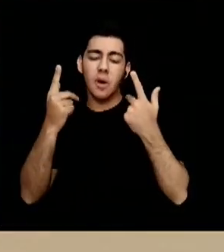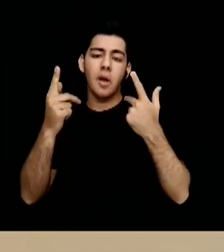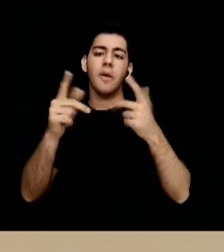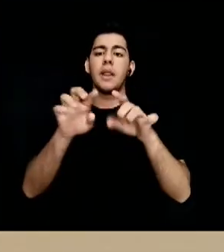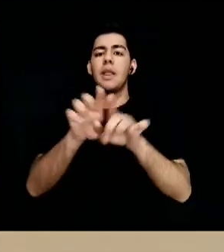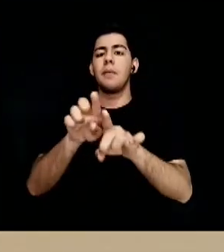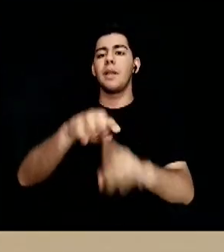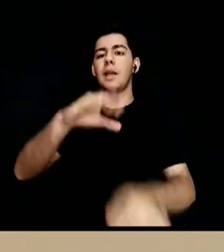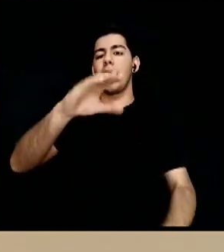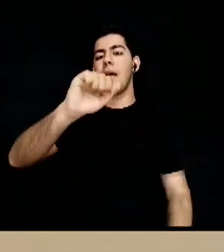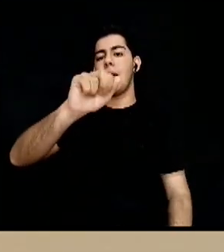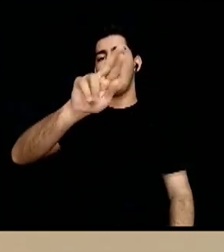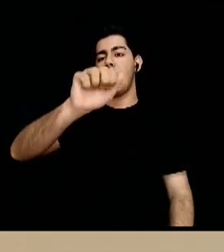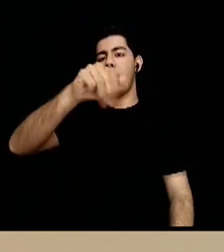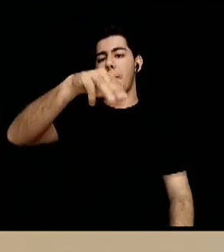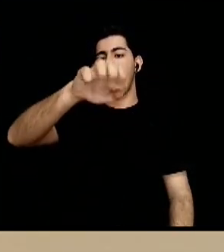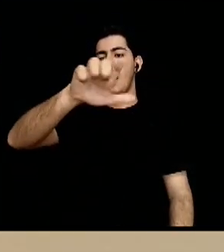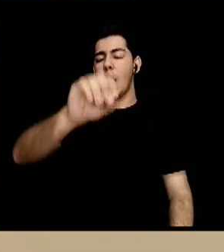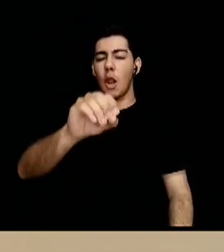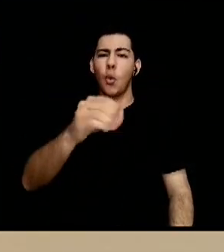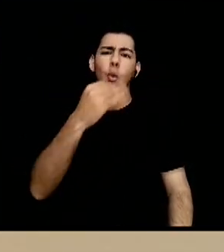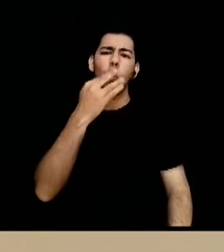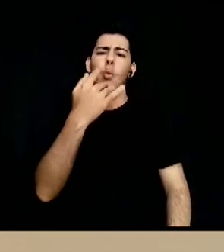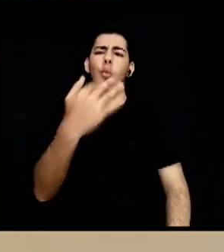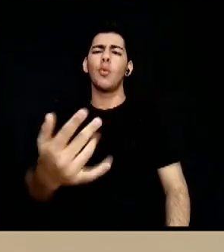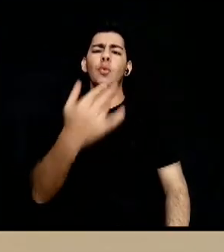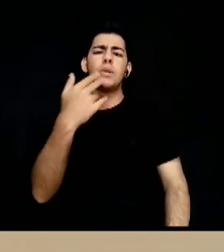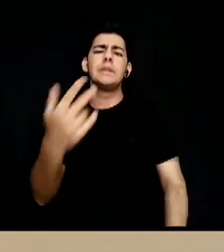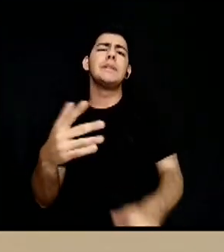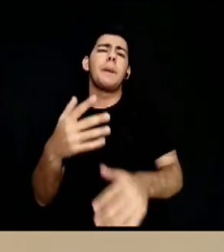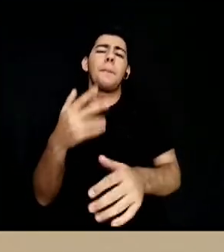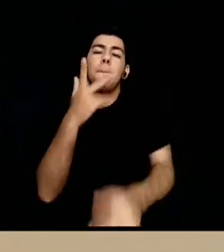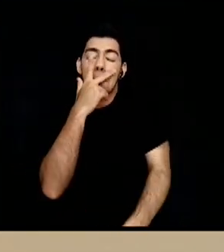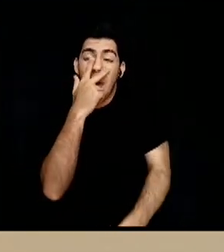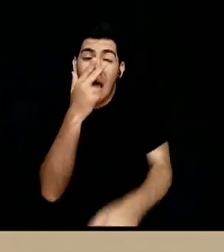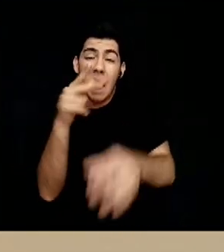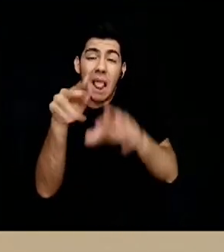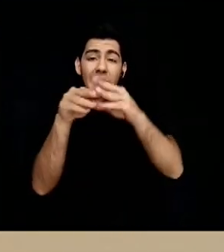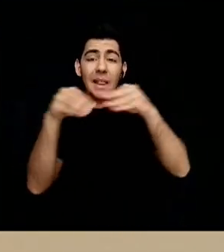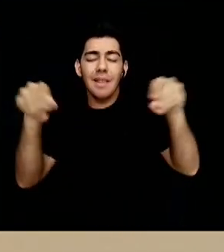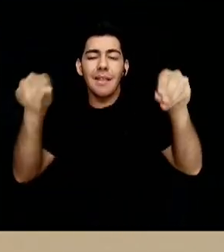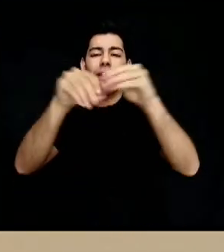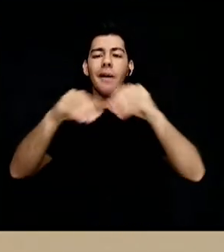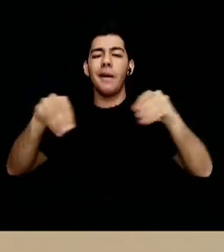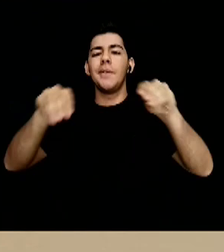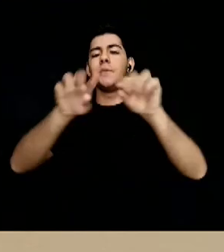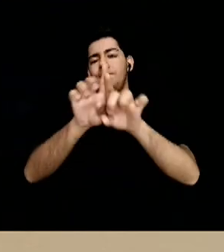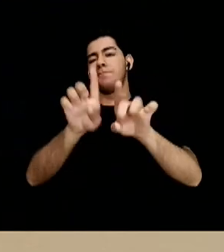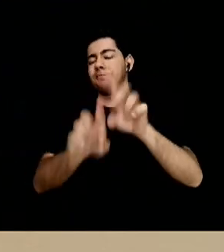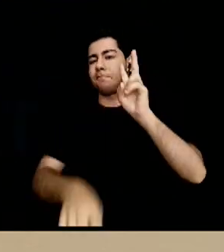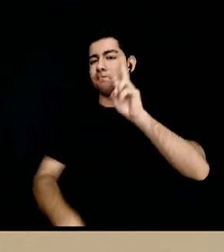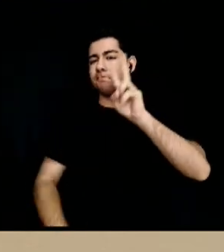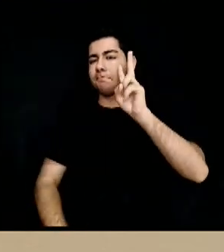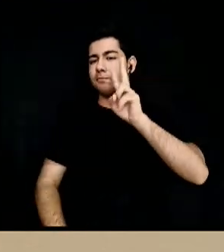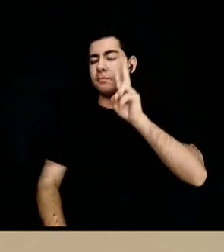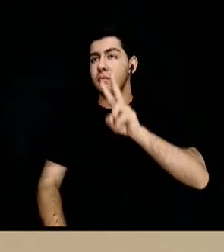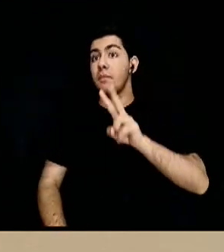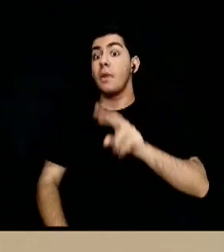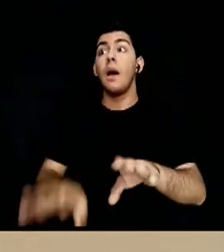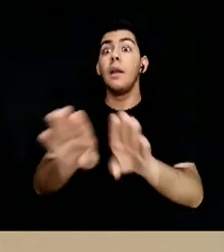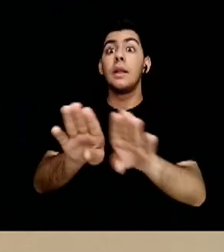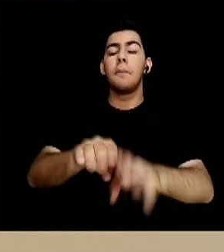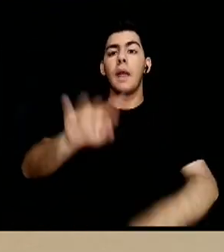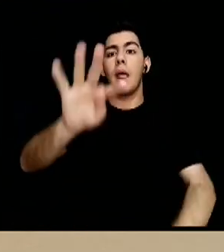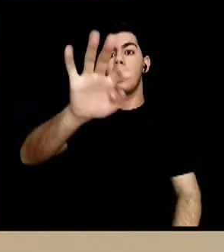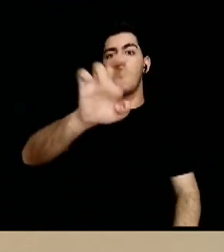né? Sim. E que também ficam bem interessantes. Tá? Aquela cor terracota que tem utilizado muito,